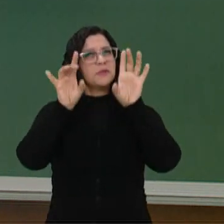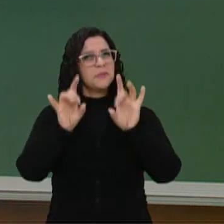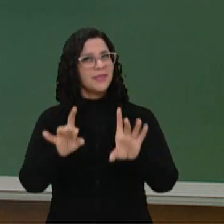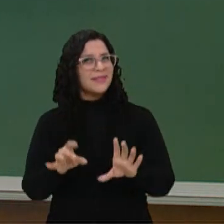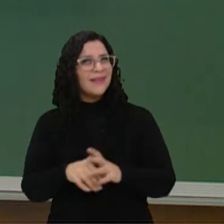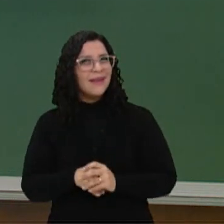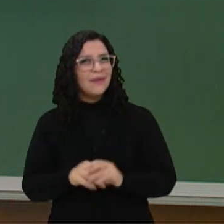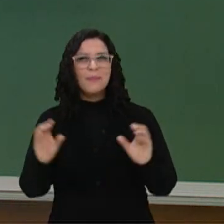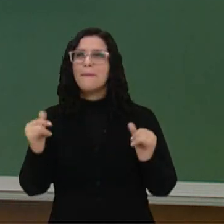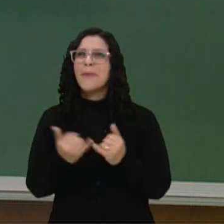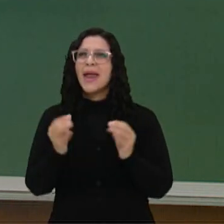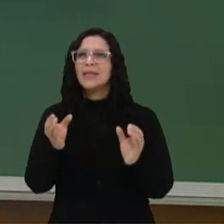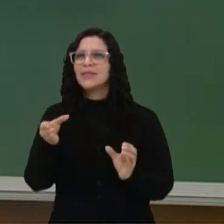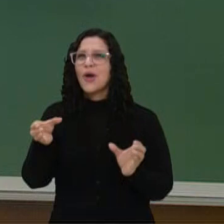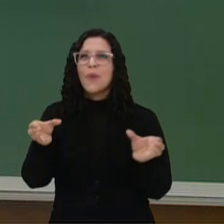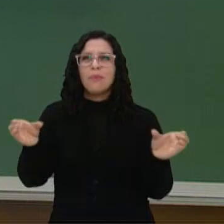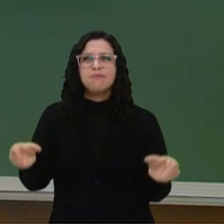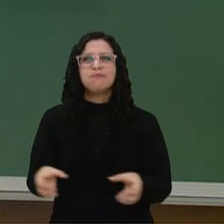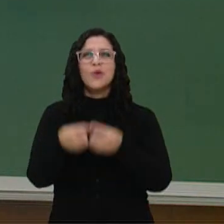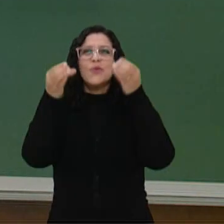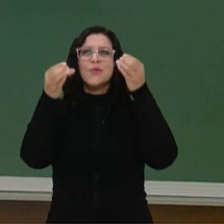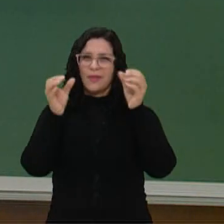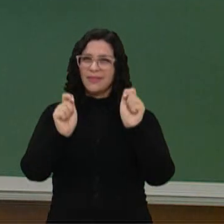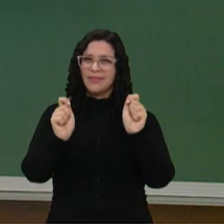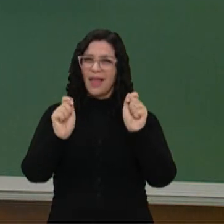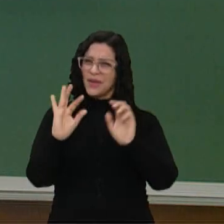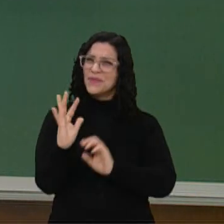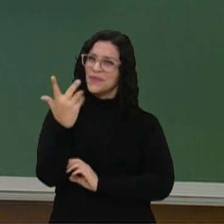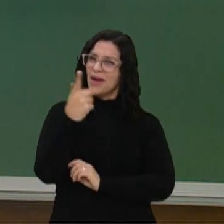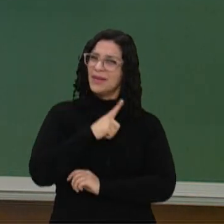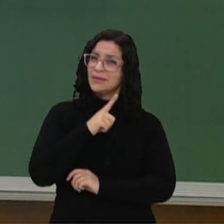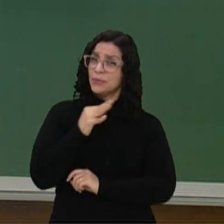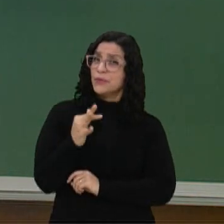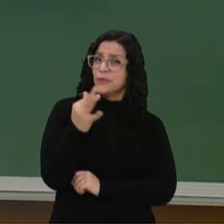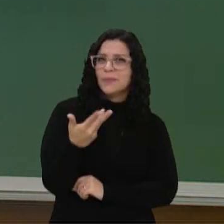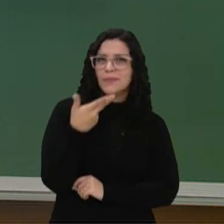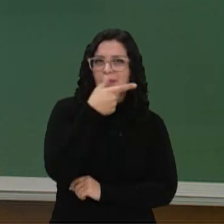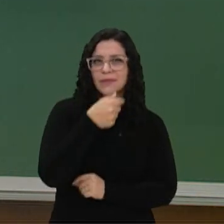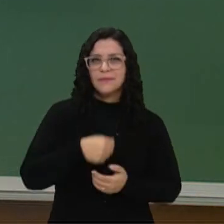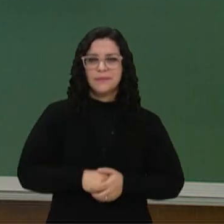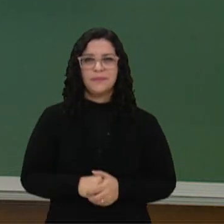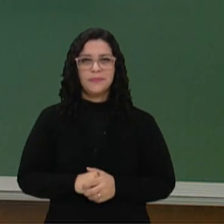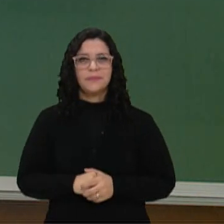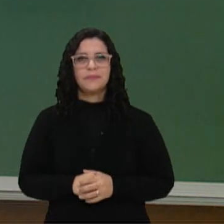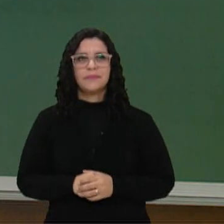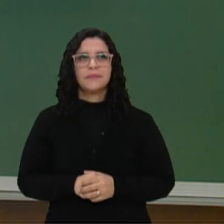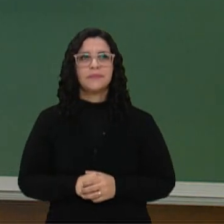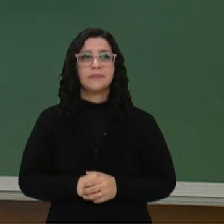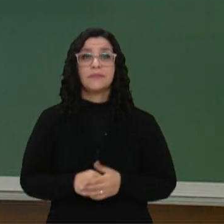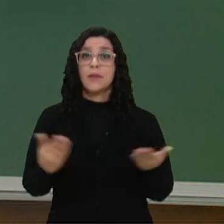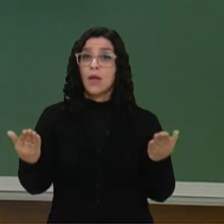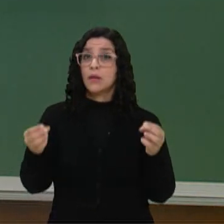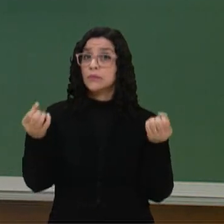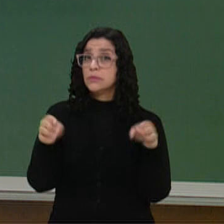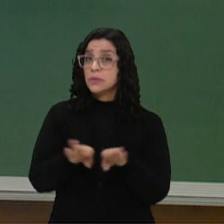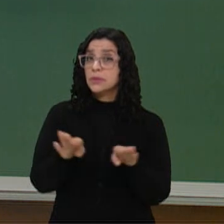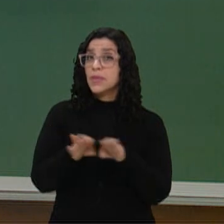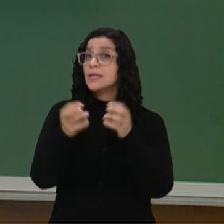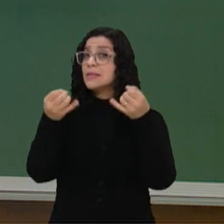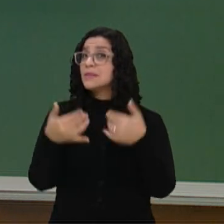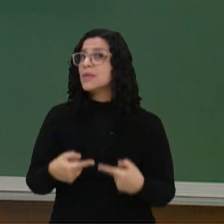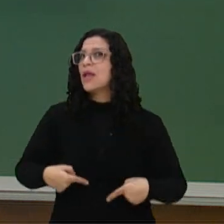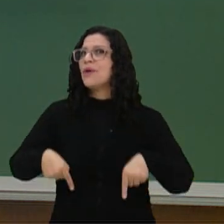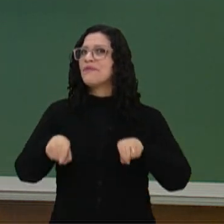você focar em coisas boas, o futuro, claro, será maravilhoso. Ela ainda retoma a